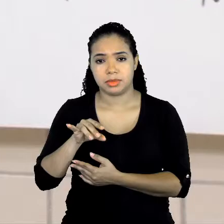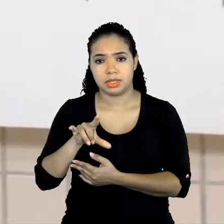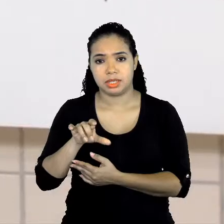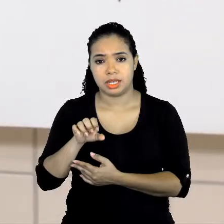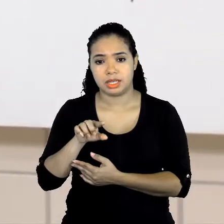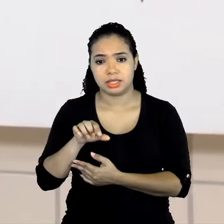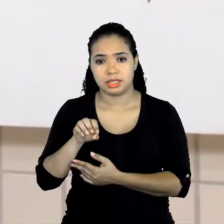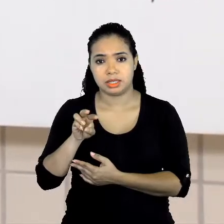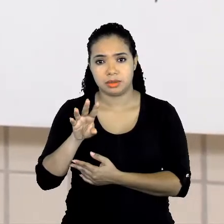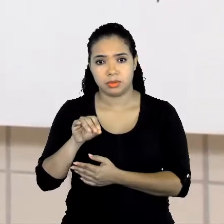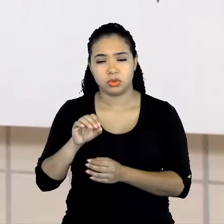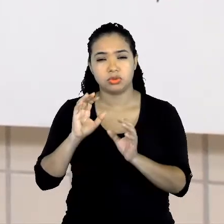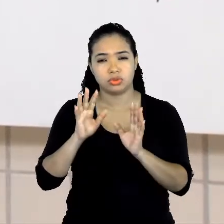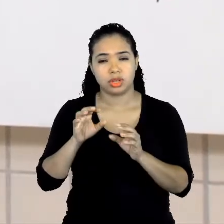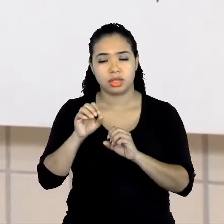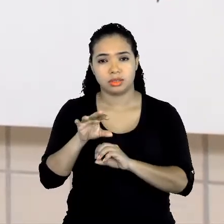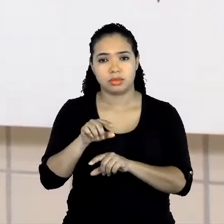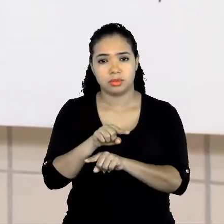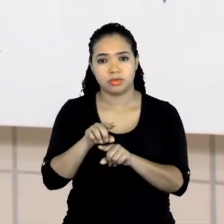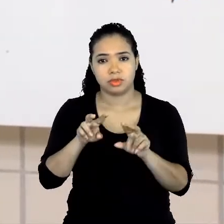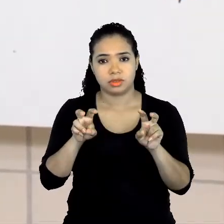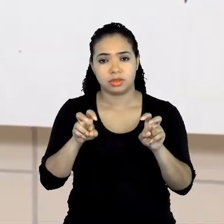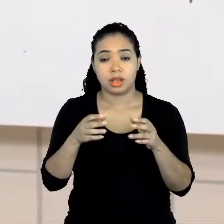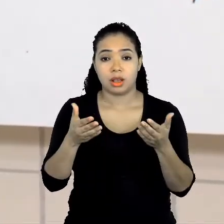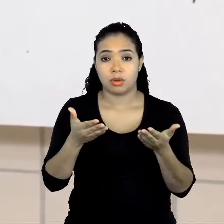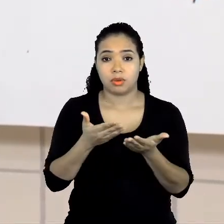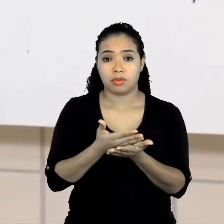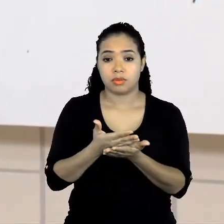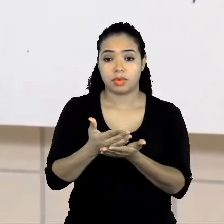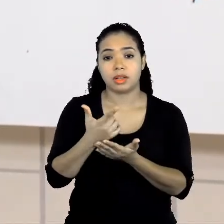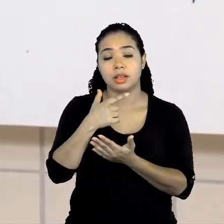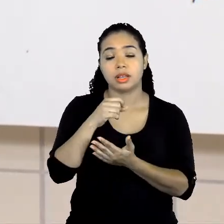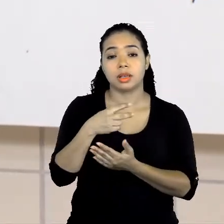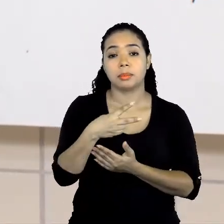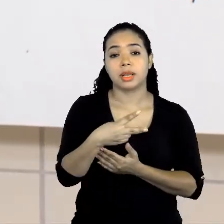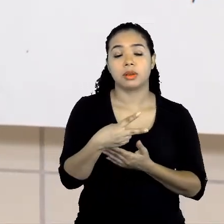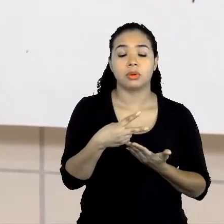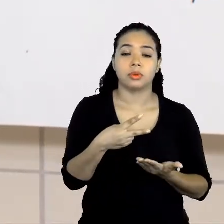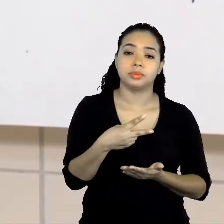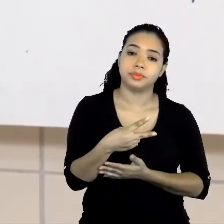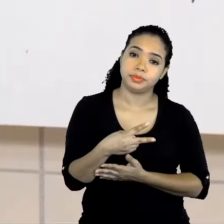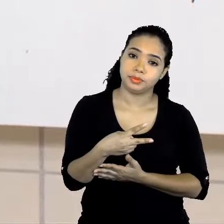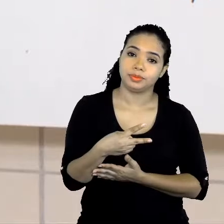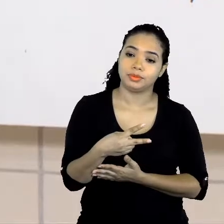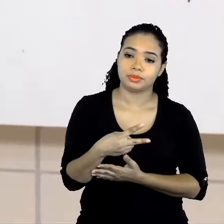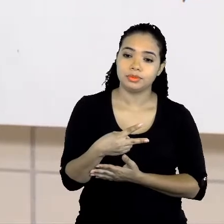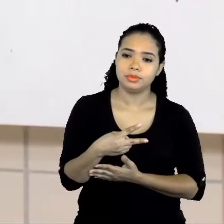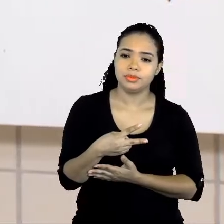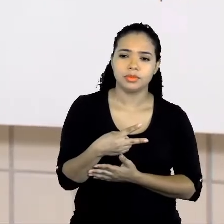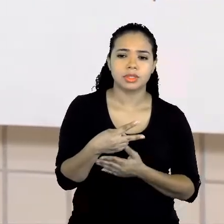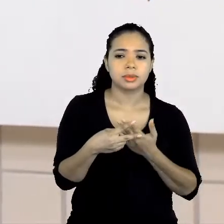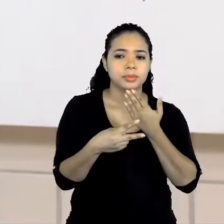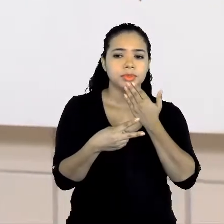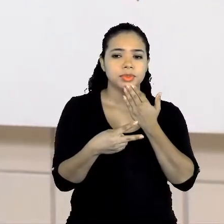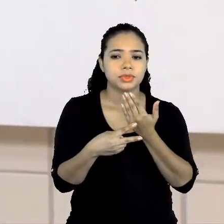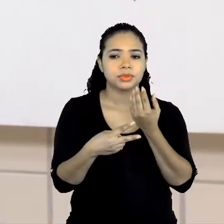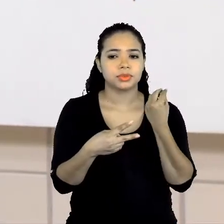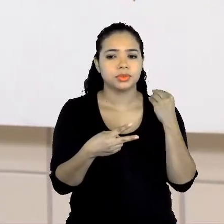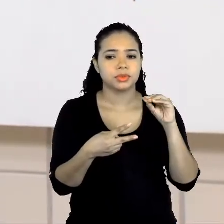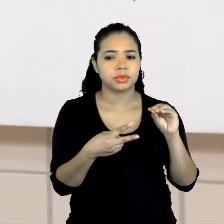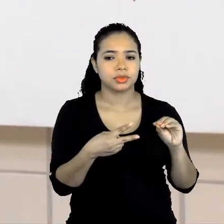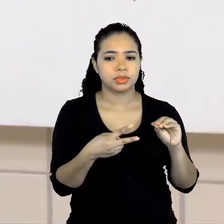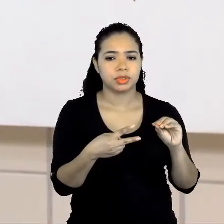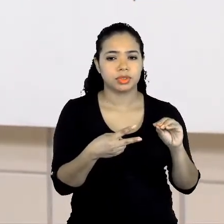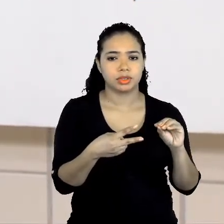relembrei com vocês esses assuntos. Agora vamos lá, quem é o maior, turma? Não está pedindo não, mas vamos colocar em